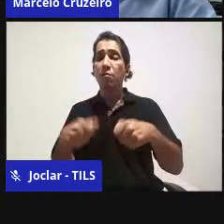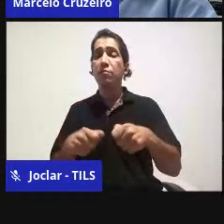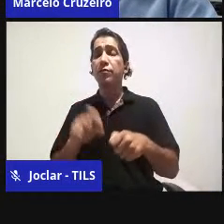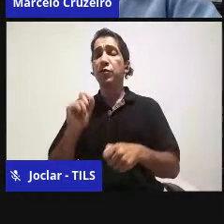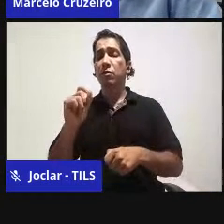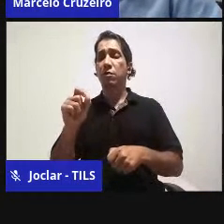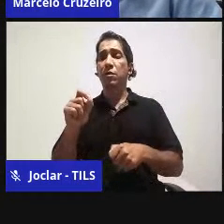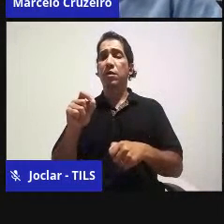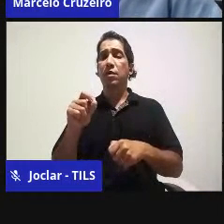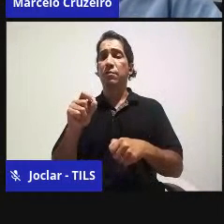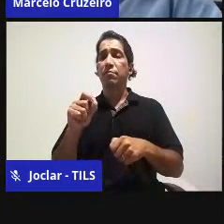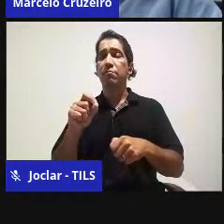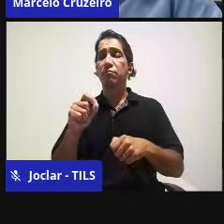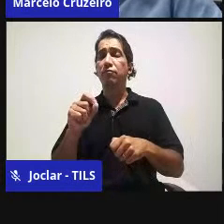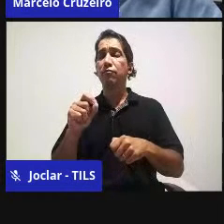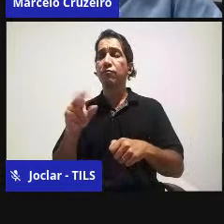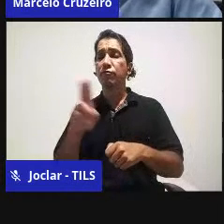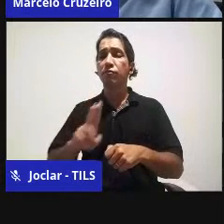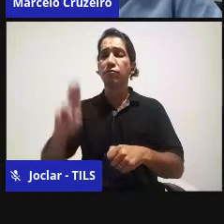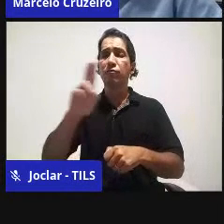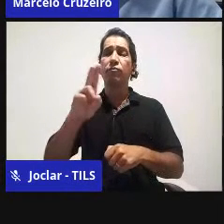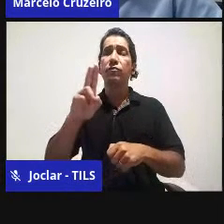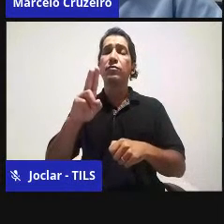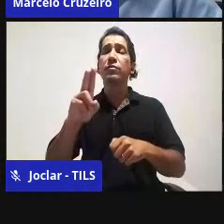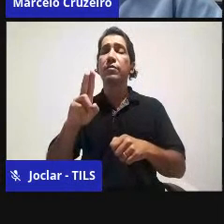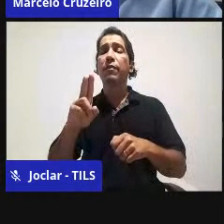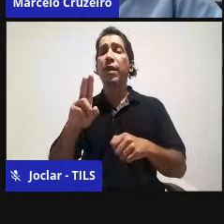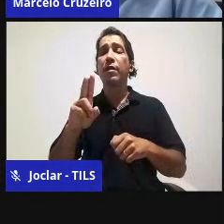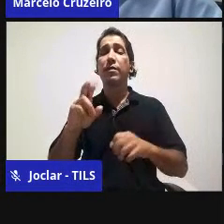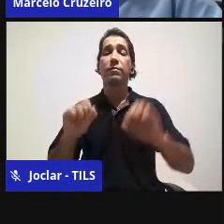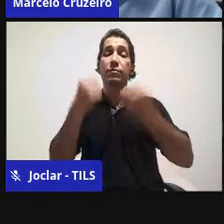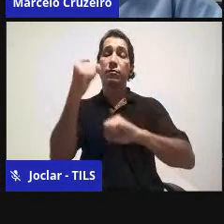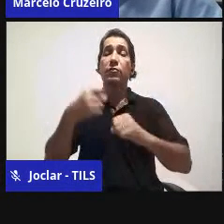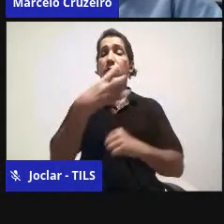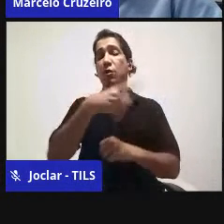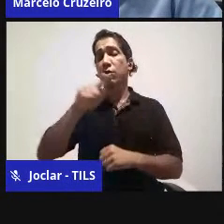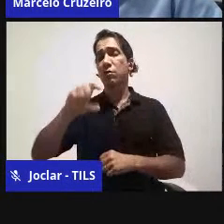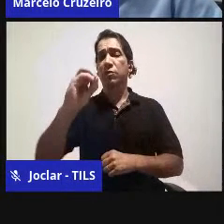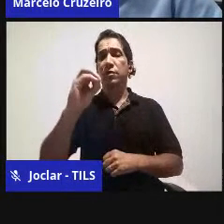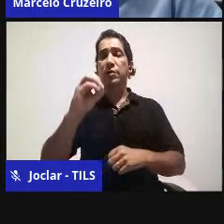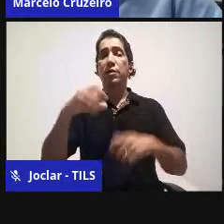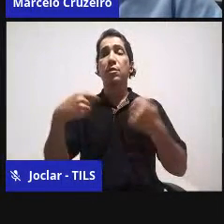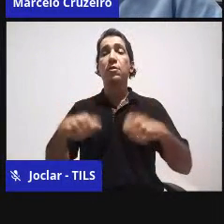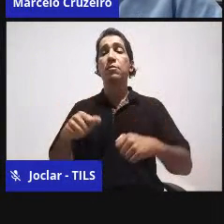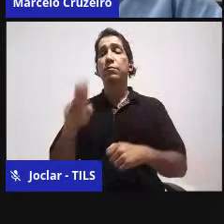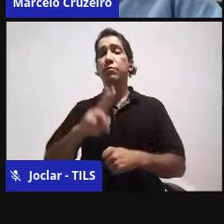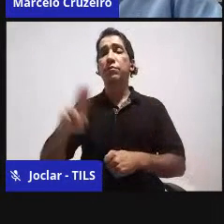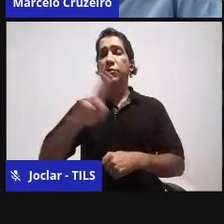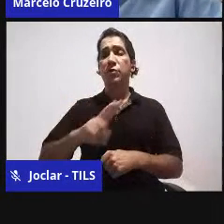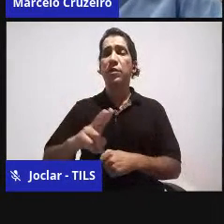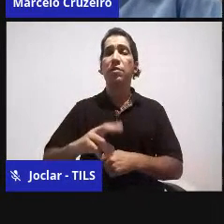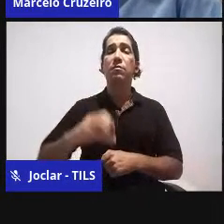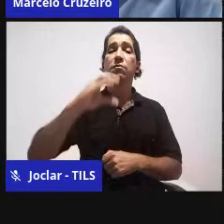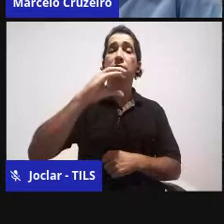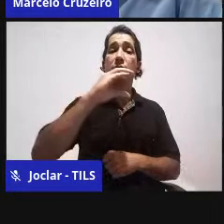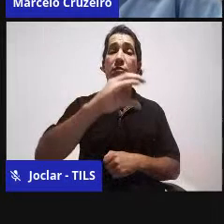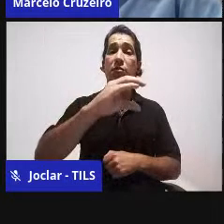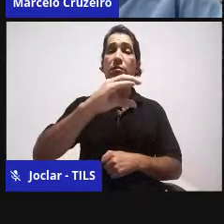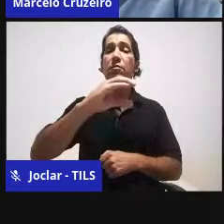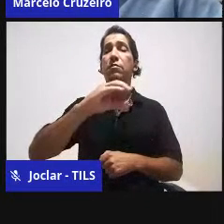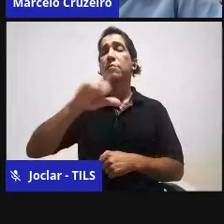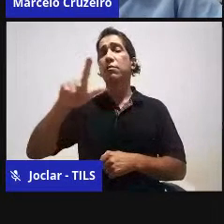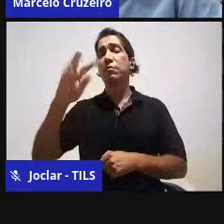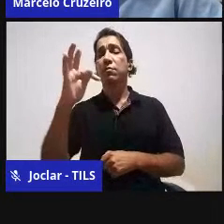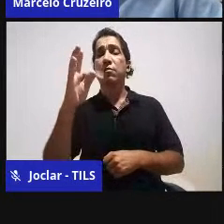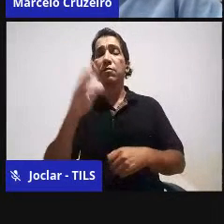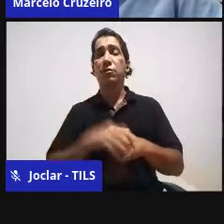seria isso? Na indústria, é a aplicação de CLP, aplicação de sistemas supervisórios. No campo, é